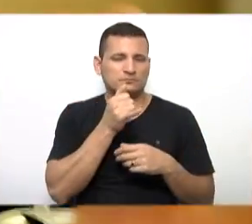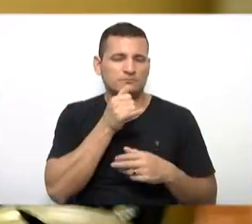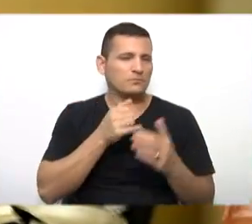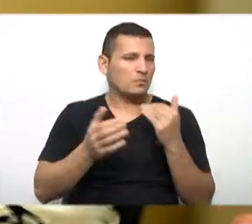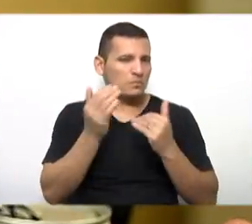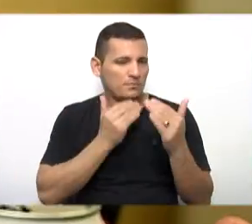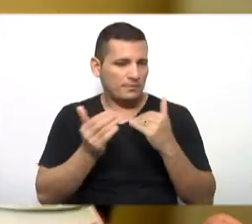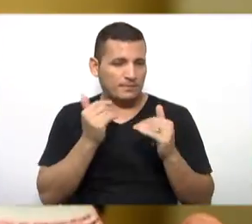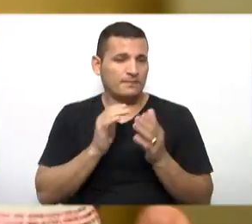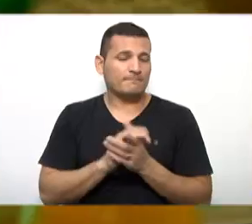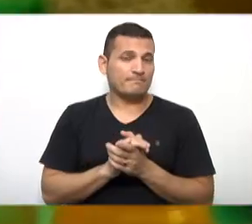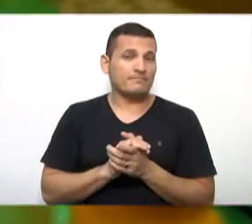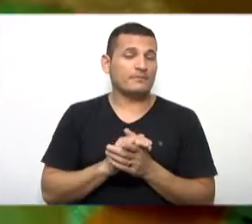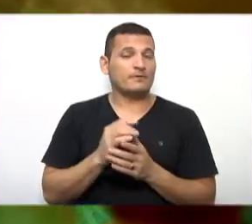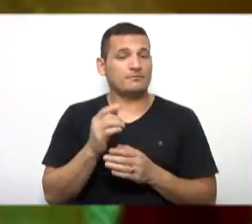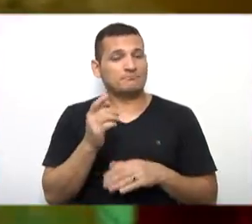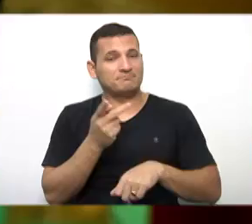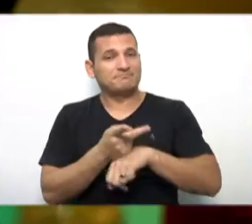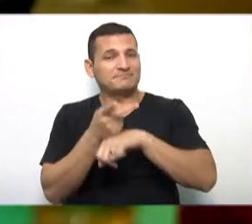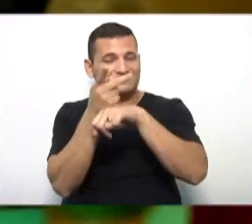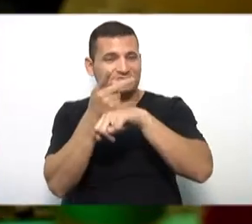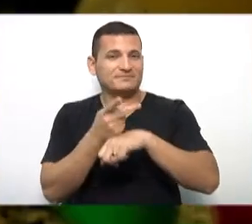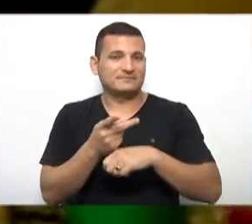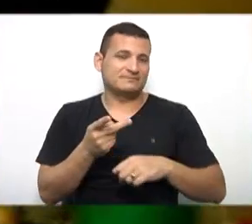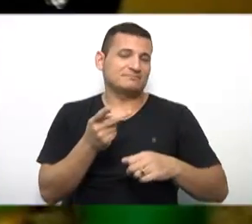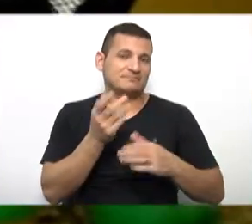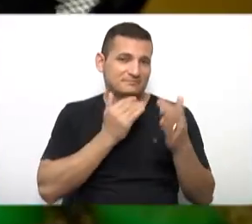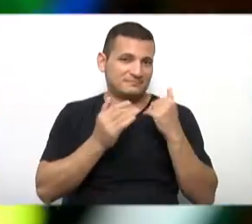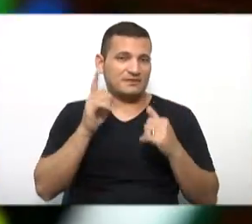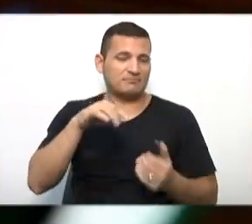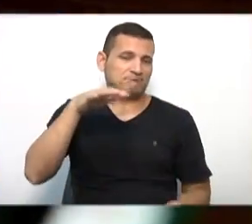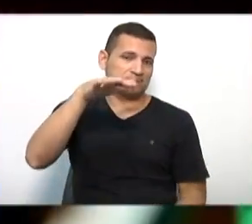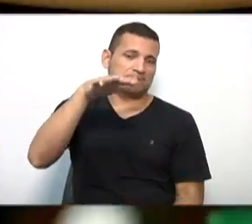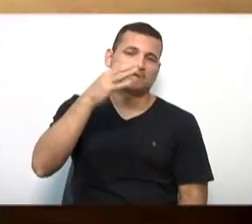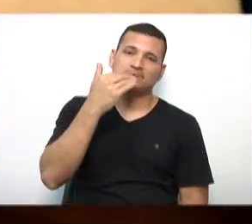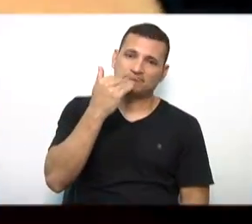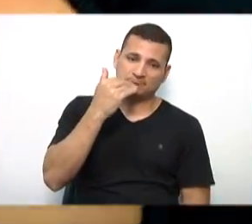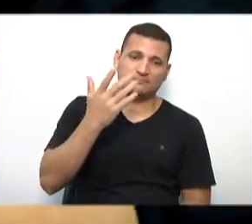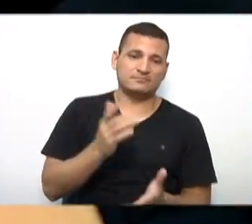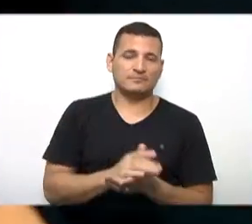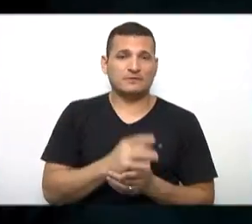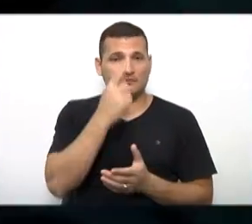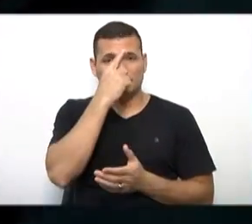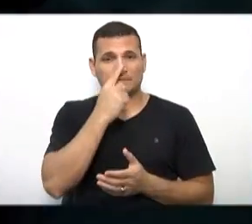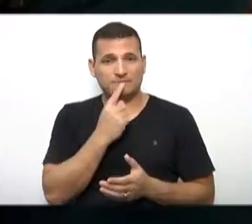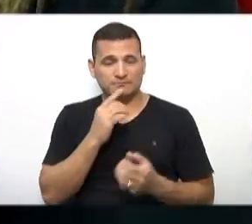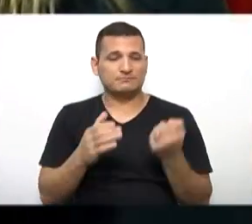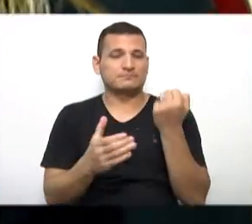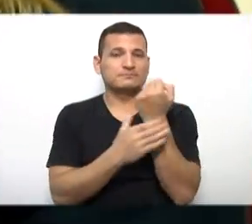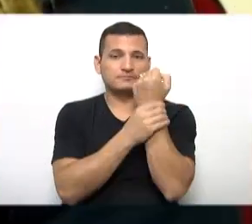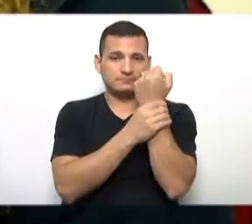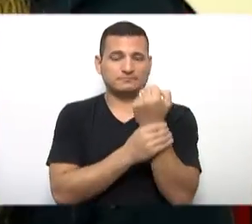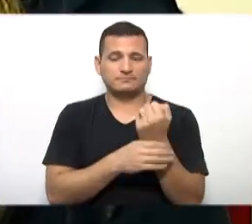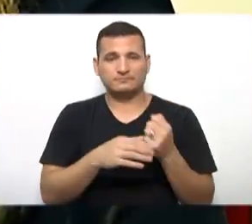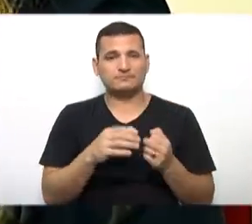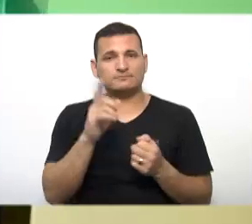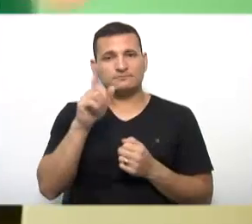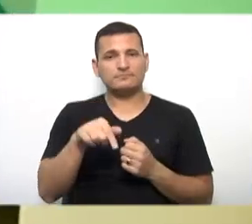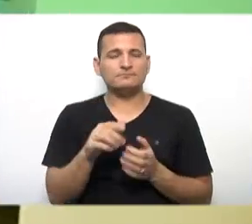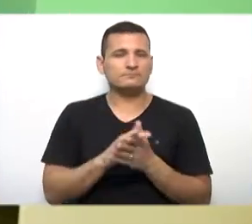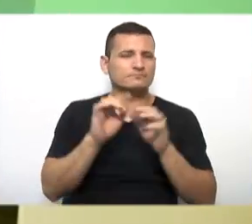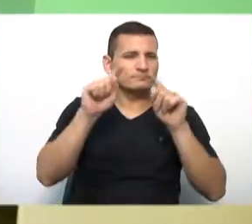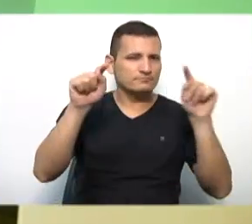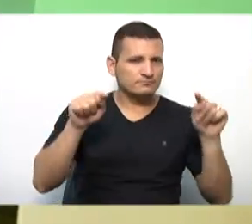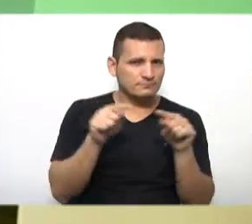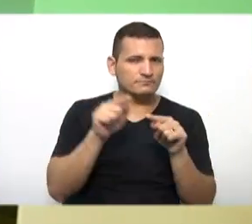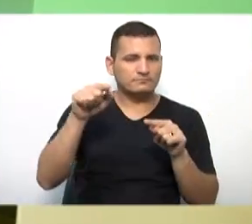das sugestões de prêmio pode ser uma cesta básica. Já o perfil segurança é para aquele colaborador